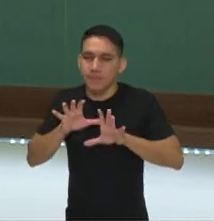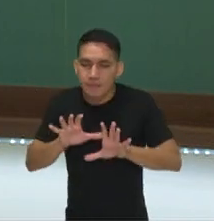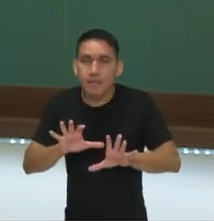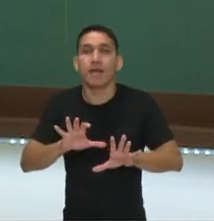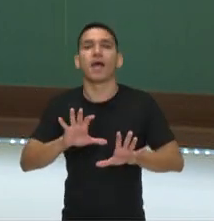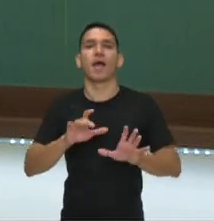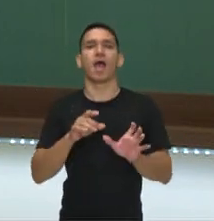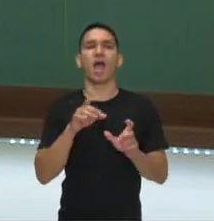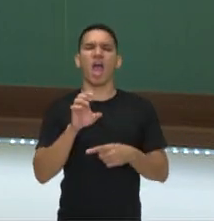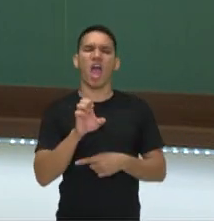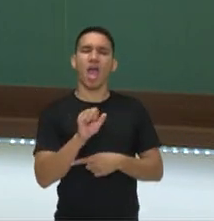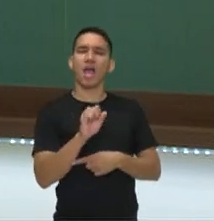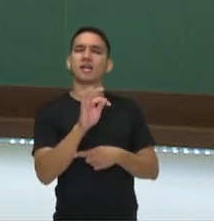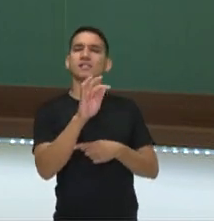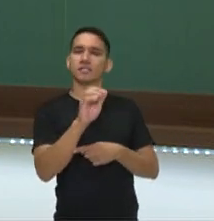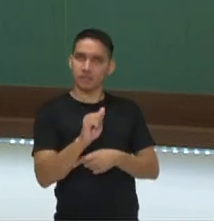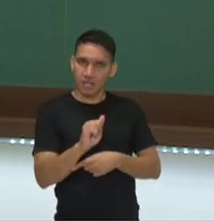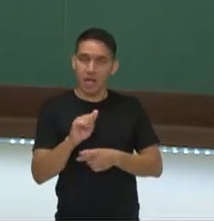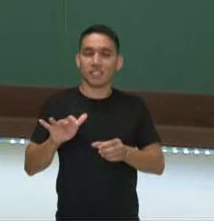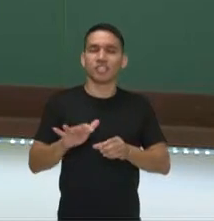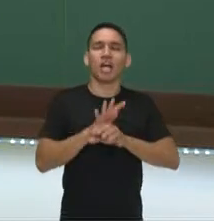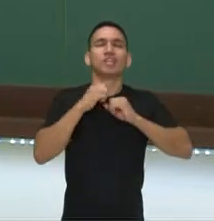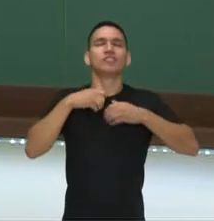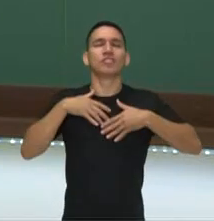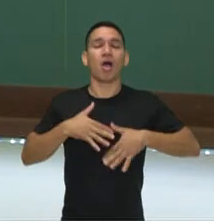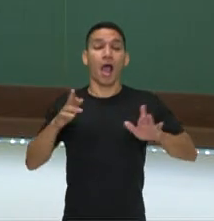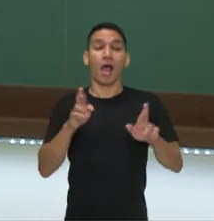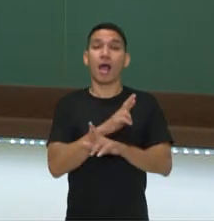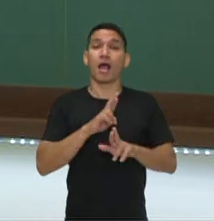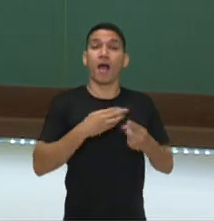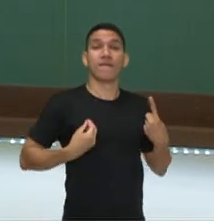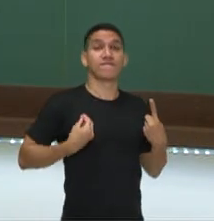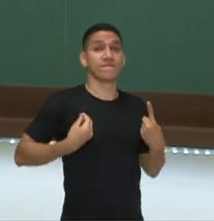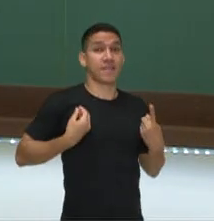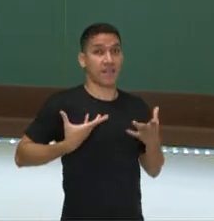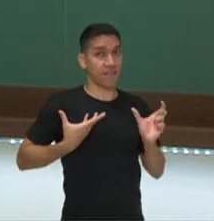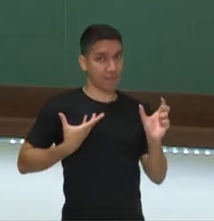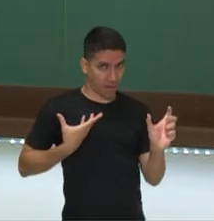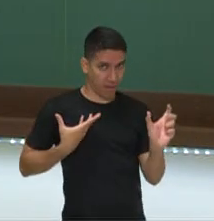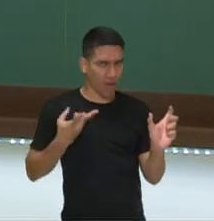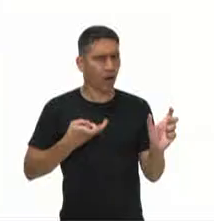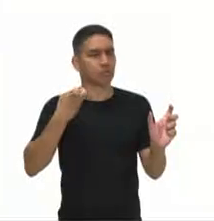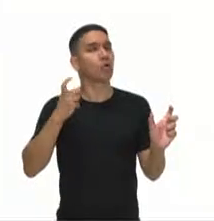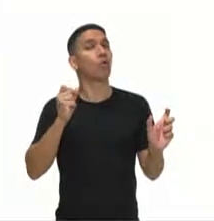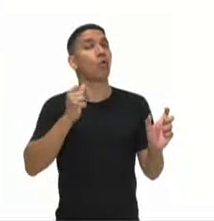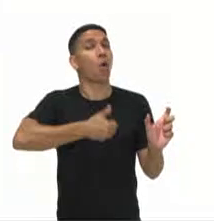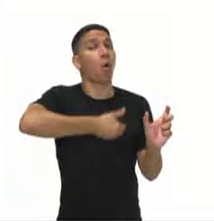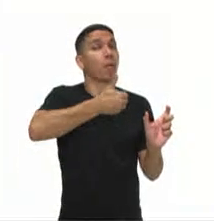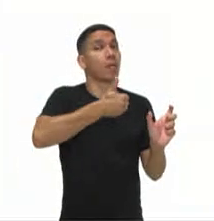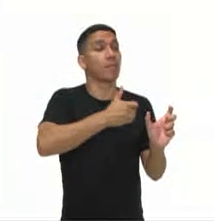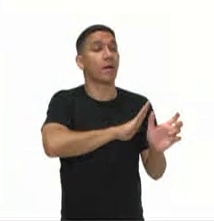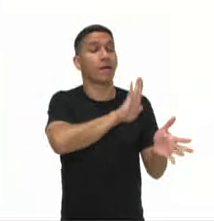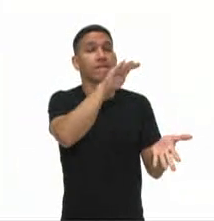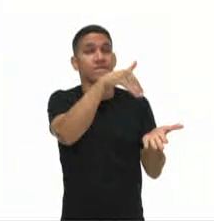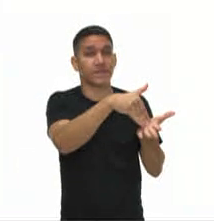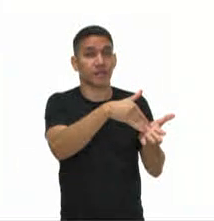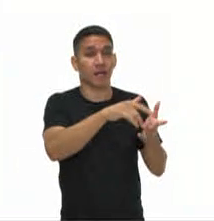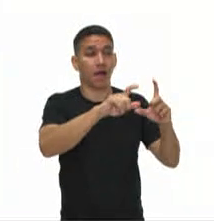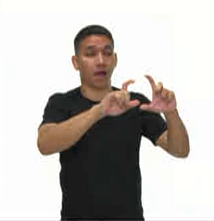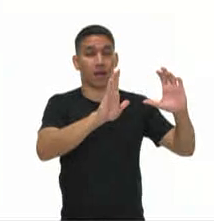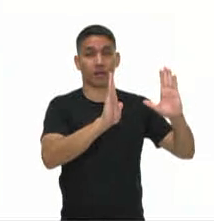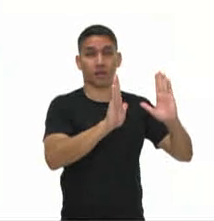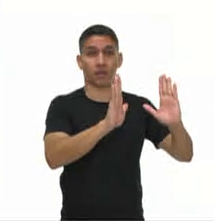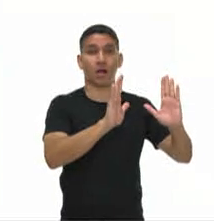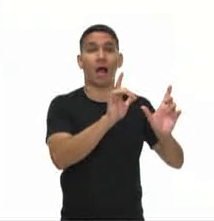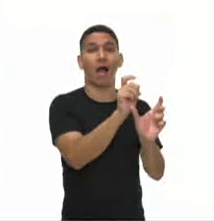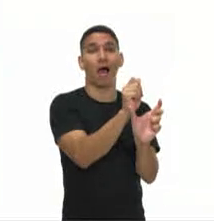encharcou, que se relaciona com a palavra vida. Observe que o primeiro período termina com a palavra água. Então ele diz